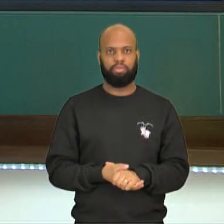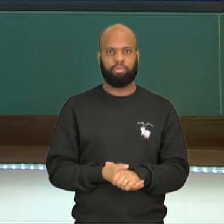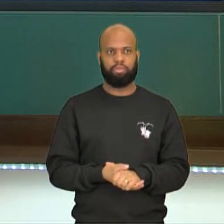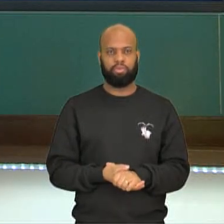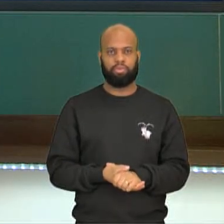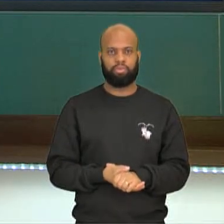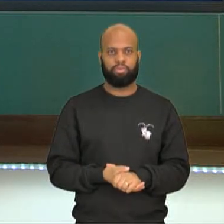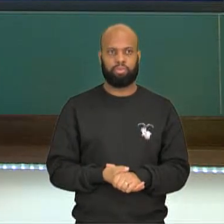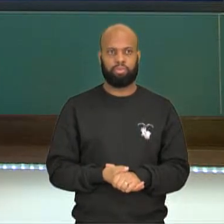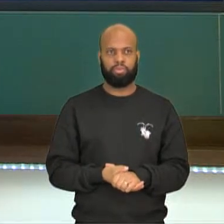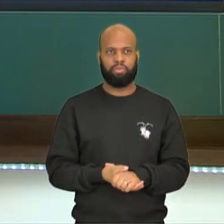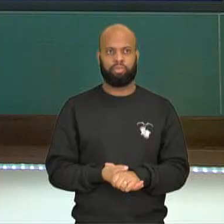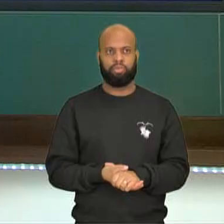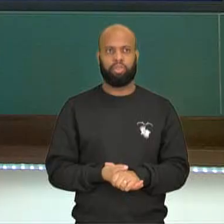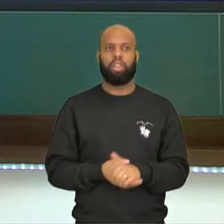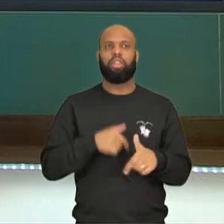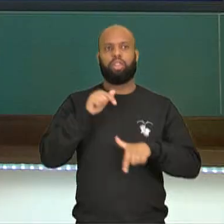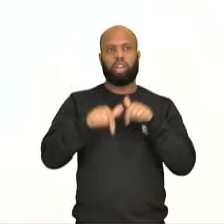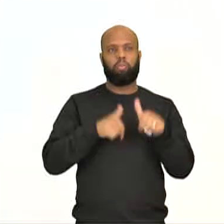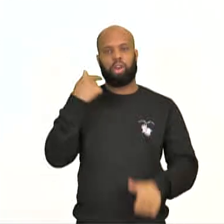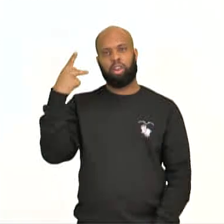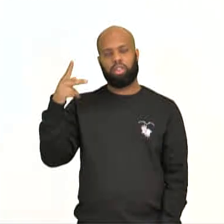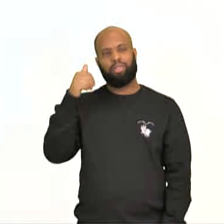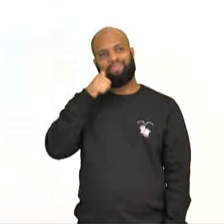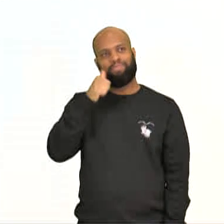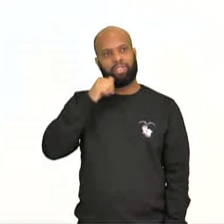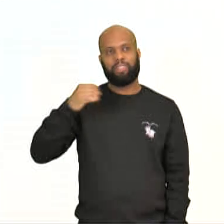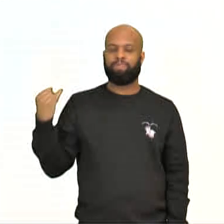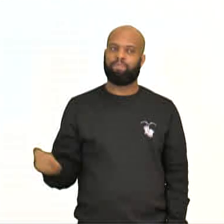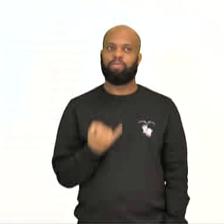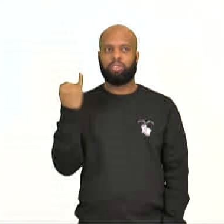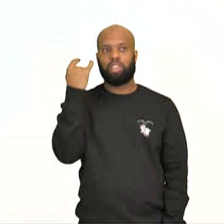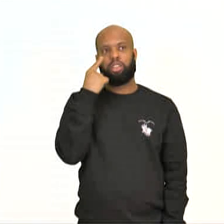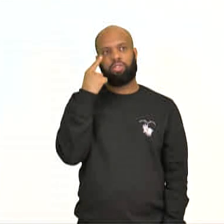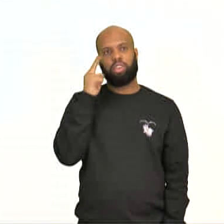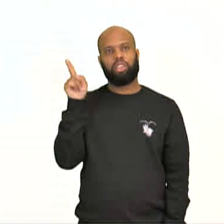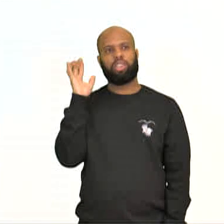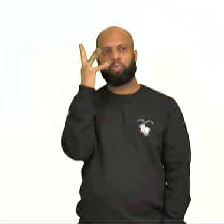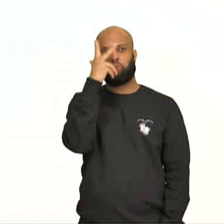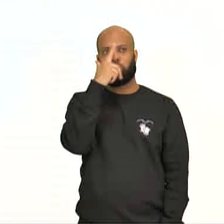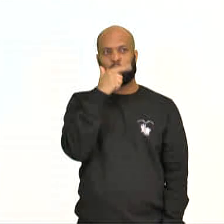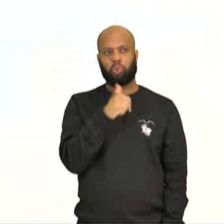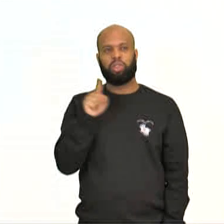Absurdo, como diz o outro. Seu trabalho foi fundamental. Gente, olha que coisa linda. Olha o